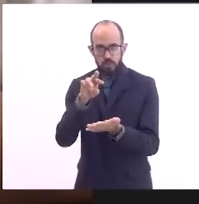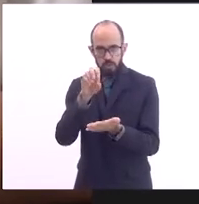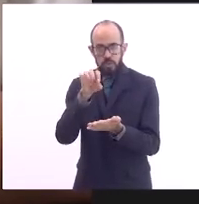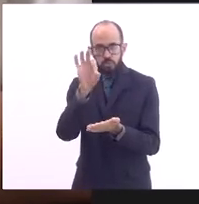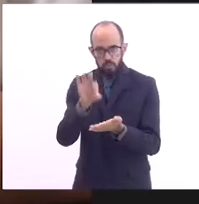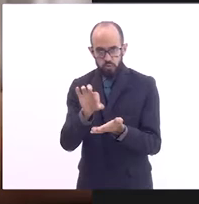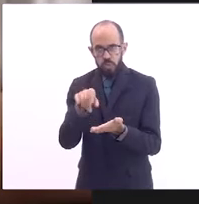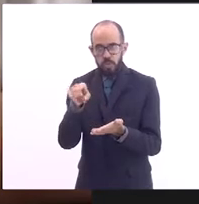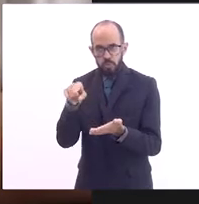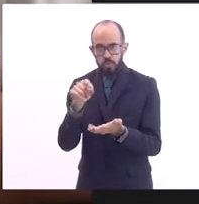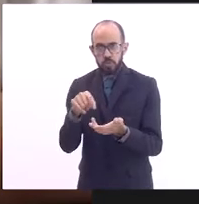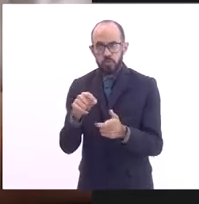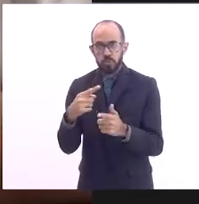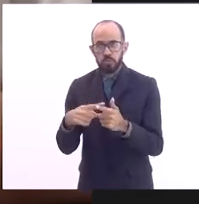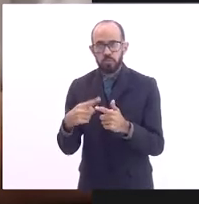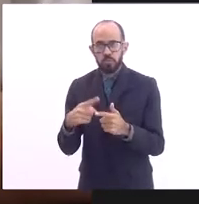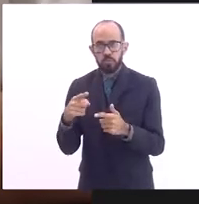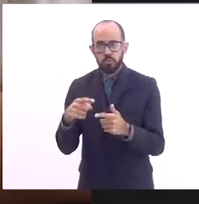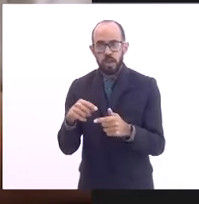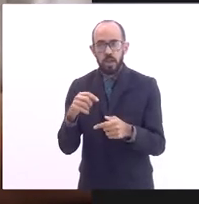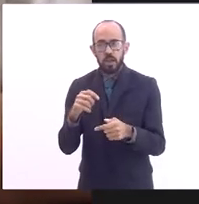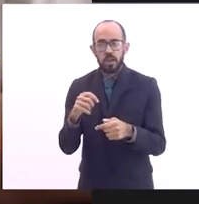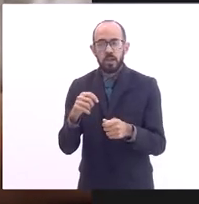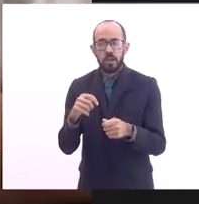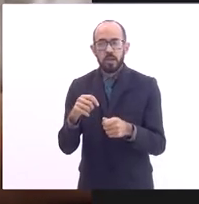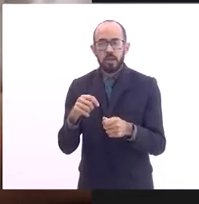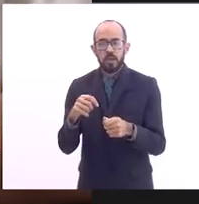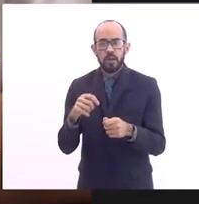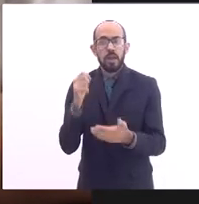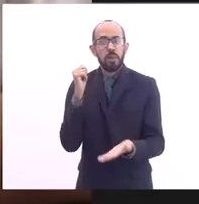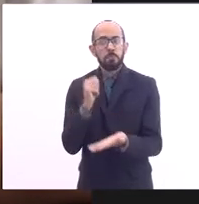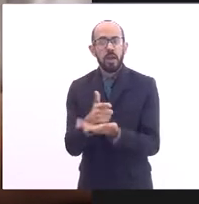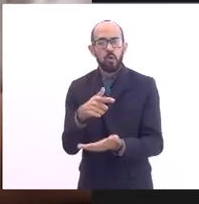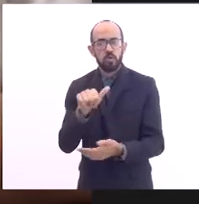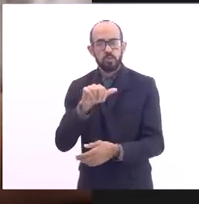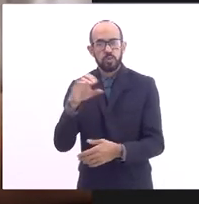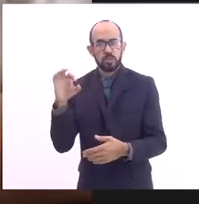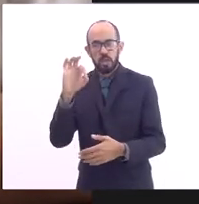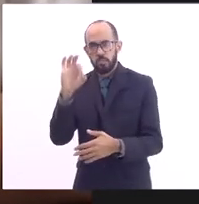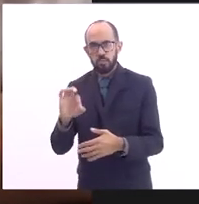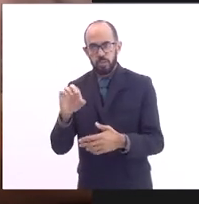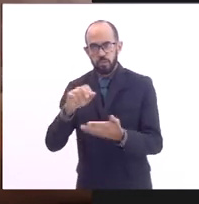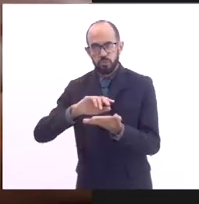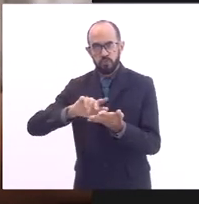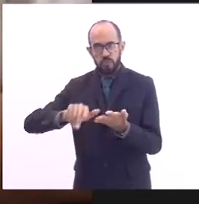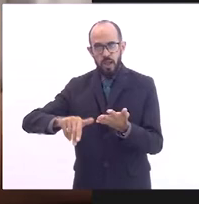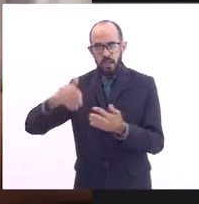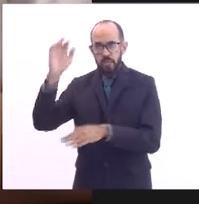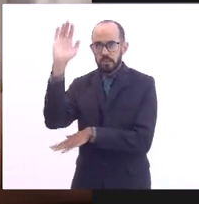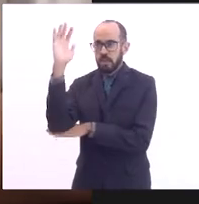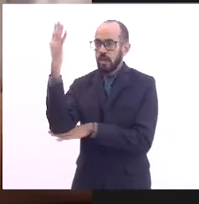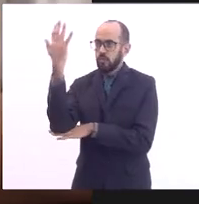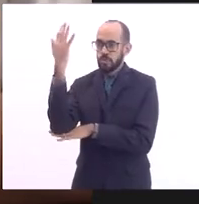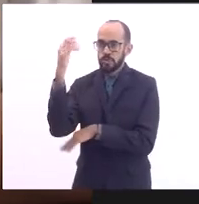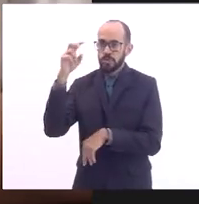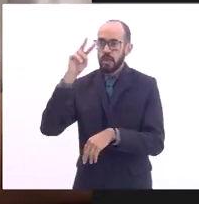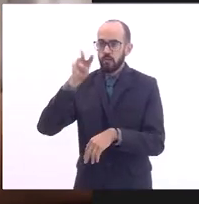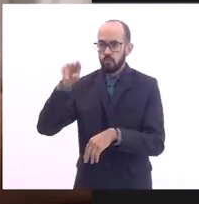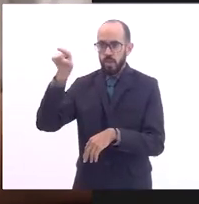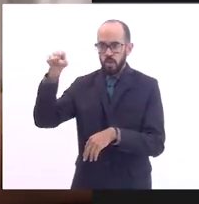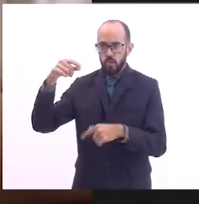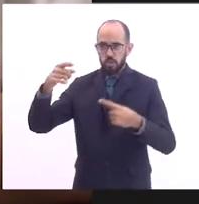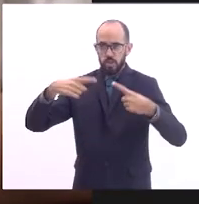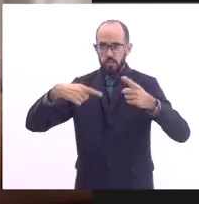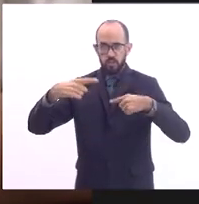não podou 30%, podou 100% de várias árvores. E quem passar hoje na Roberto Silveira vai ver